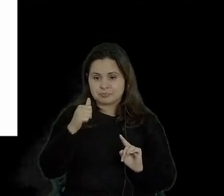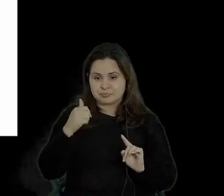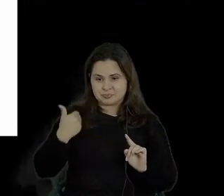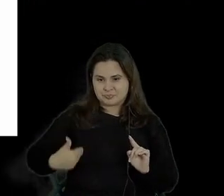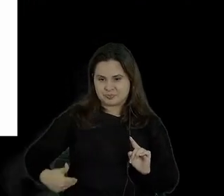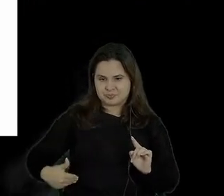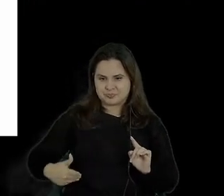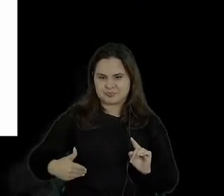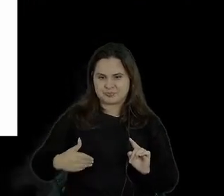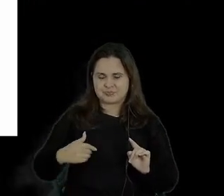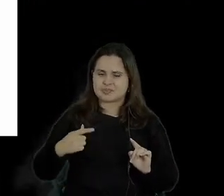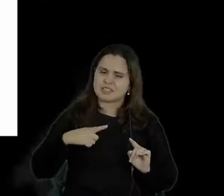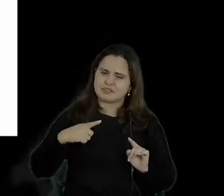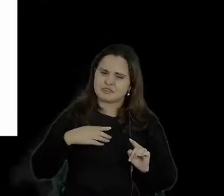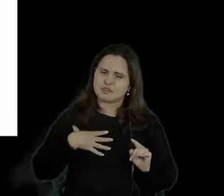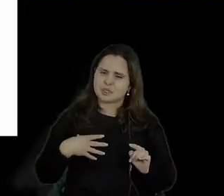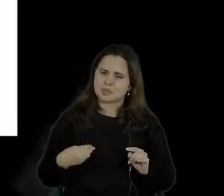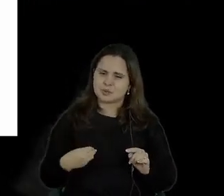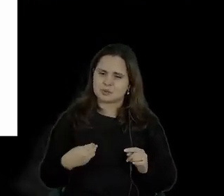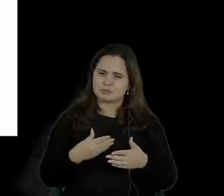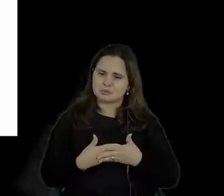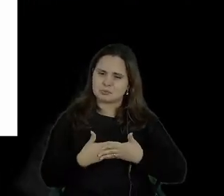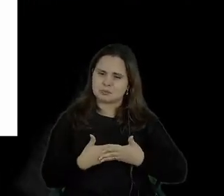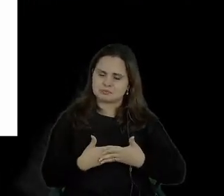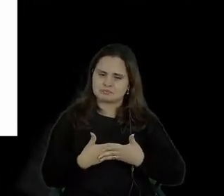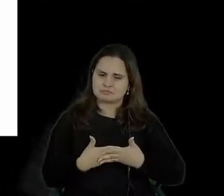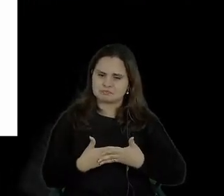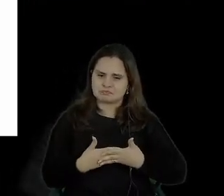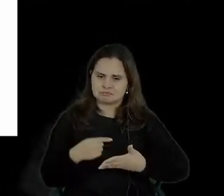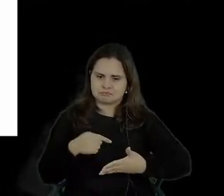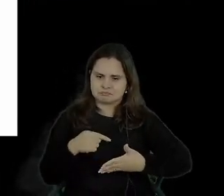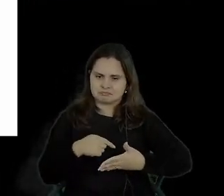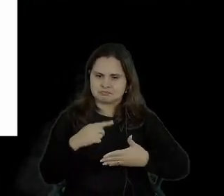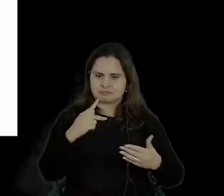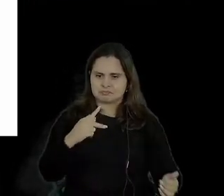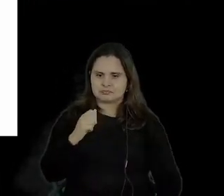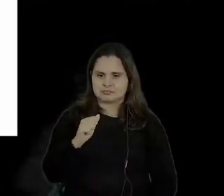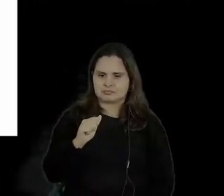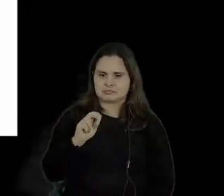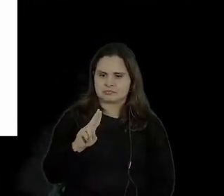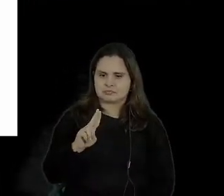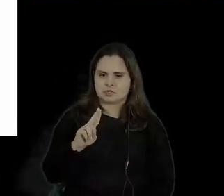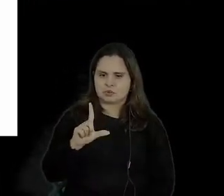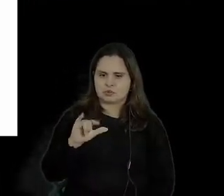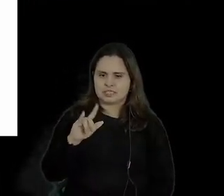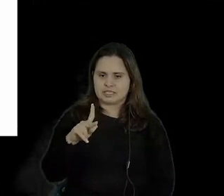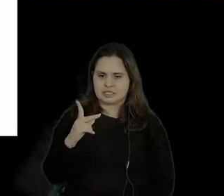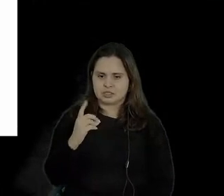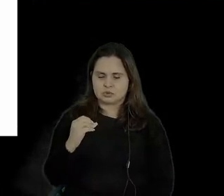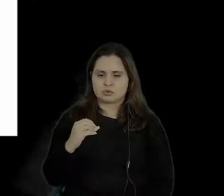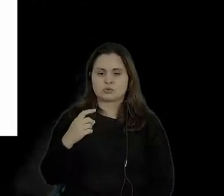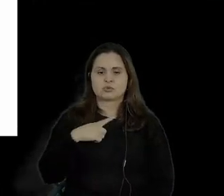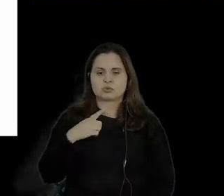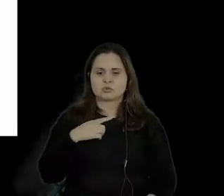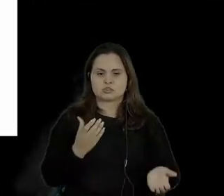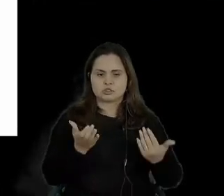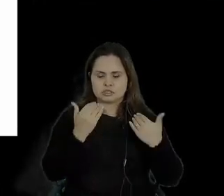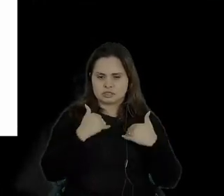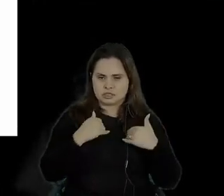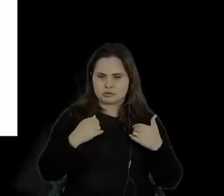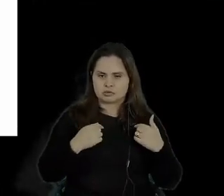um nenezinho. E o nosso nenezinho, chamado Paulinho Santão, ele tinha hipoplasia do ventrículo